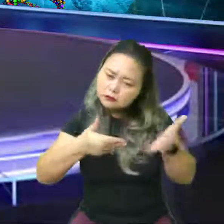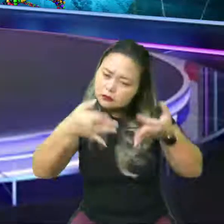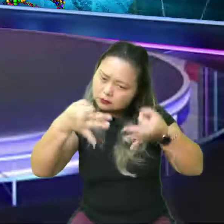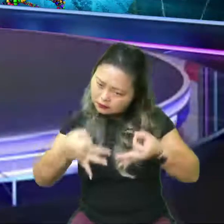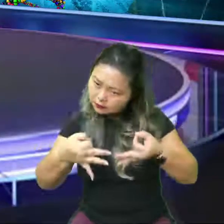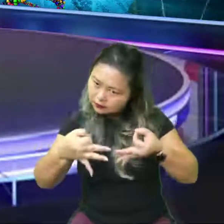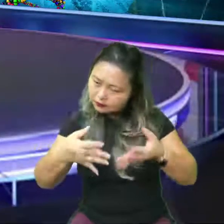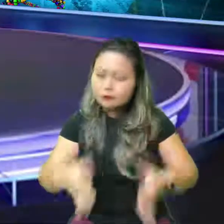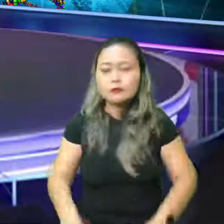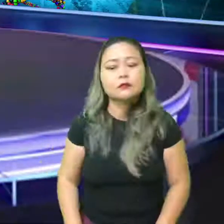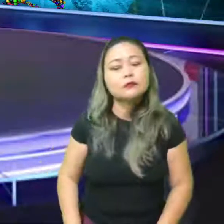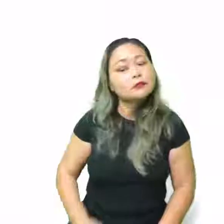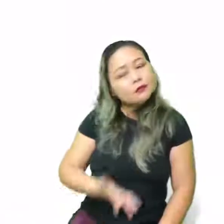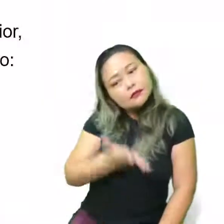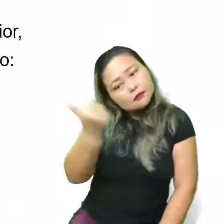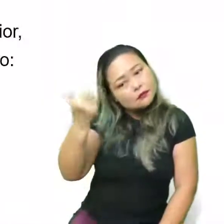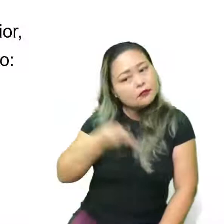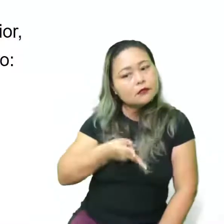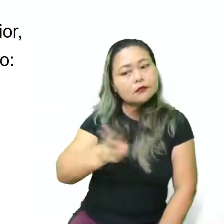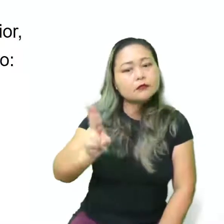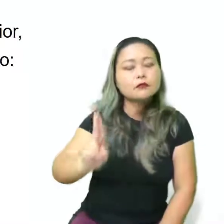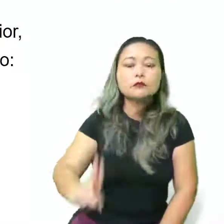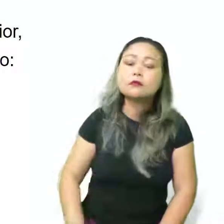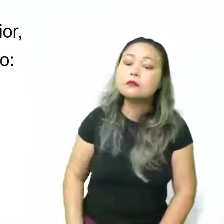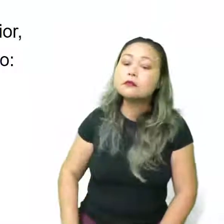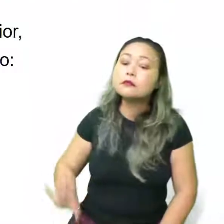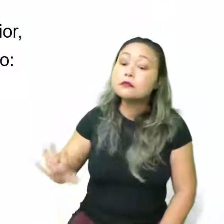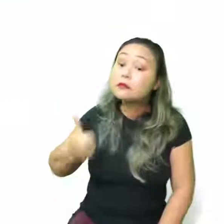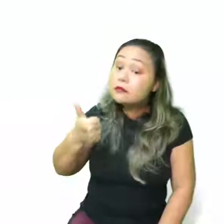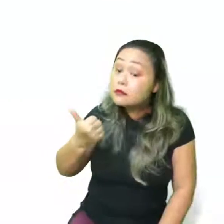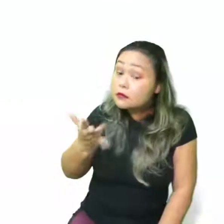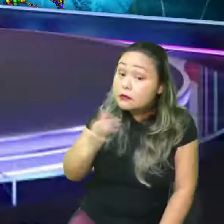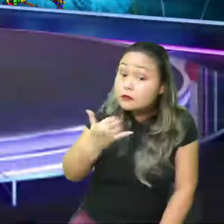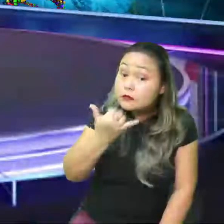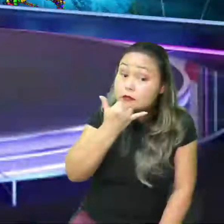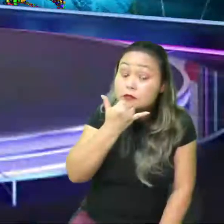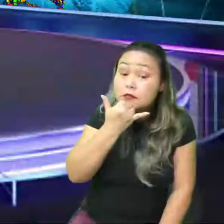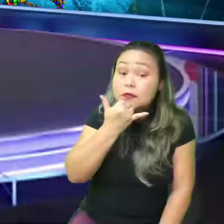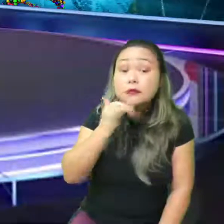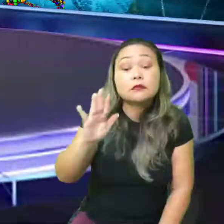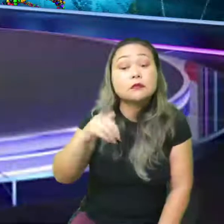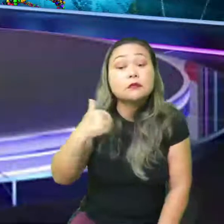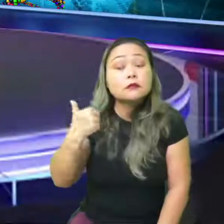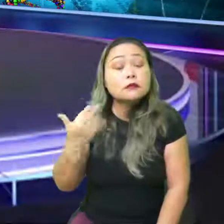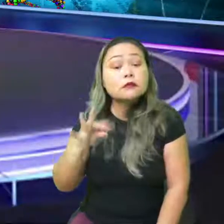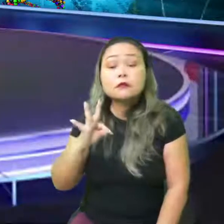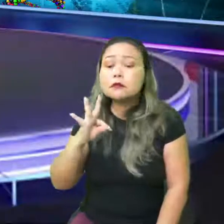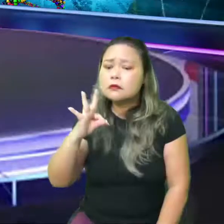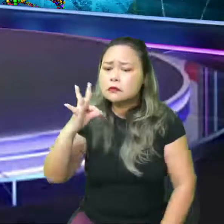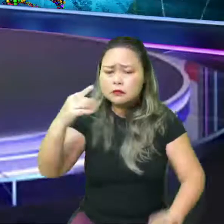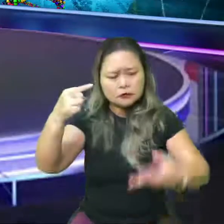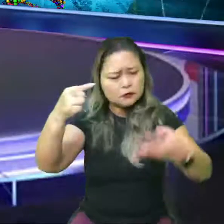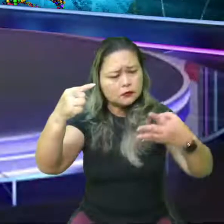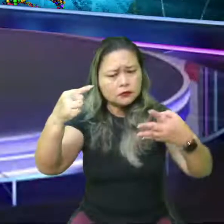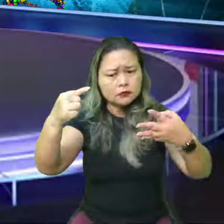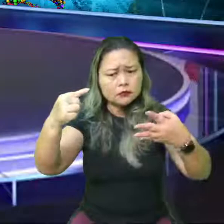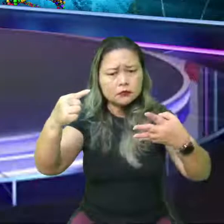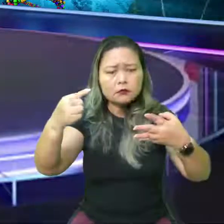certinho. Vamos continuar? Opa! Então, todas essas